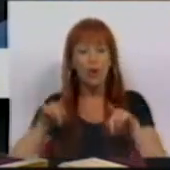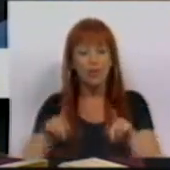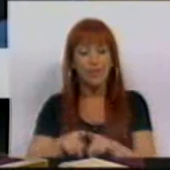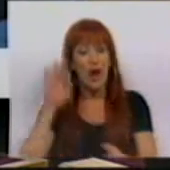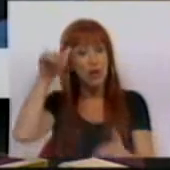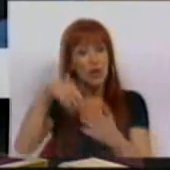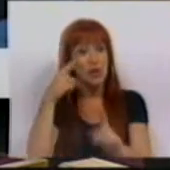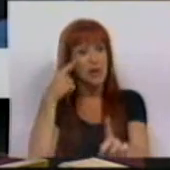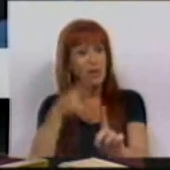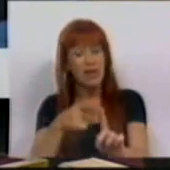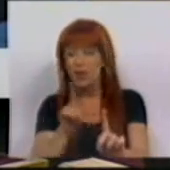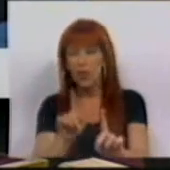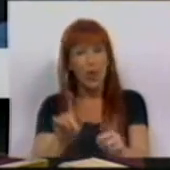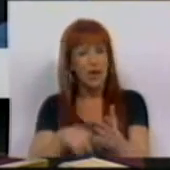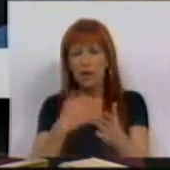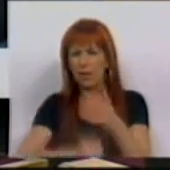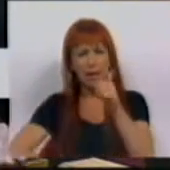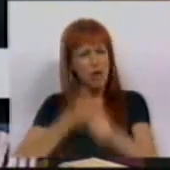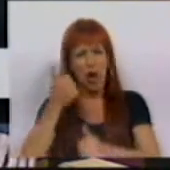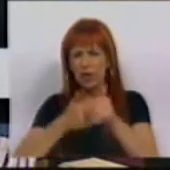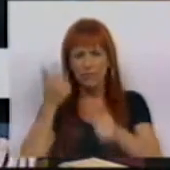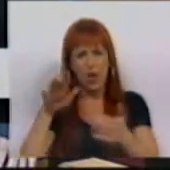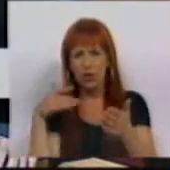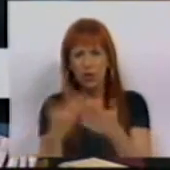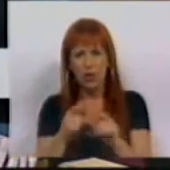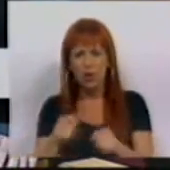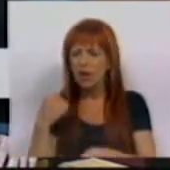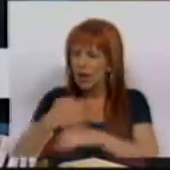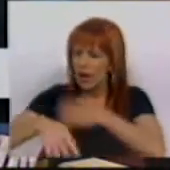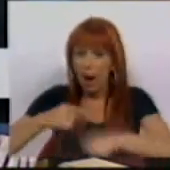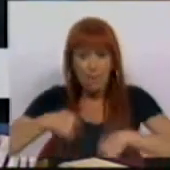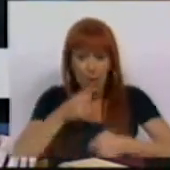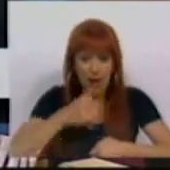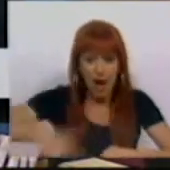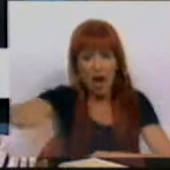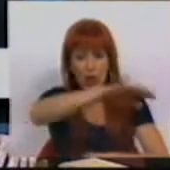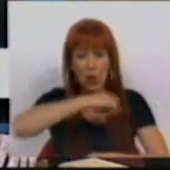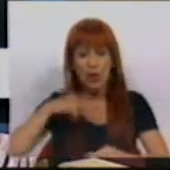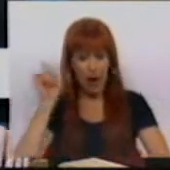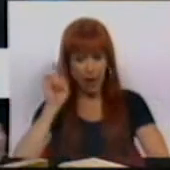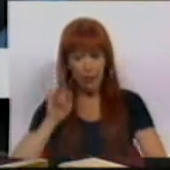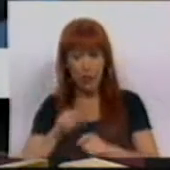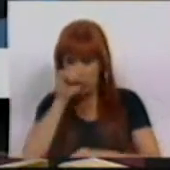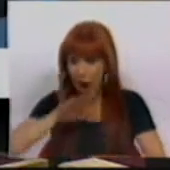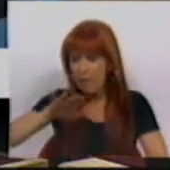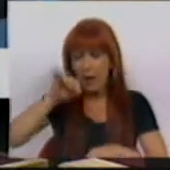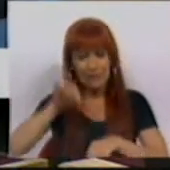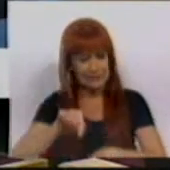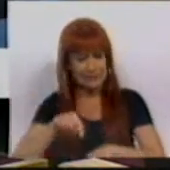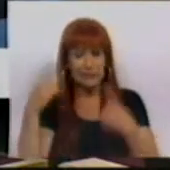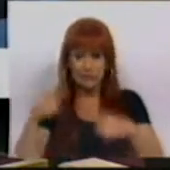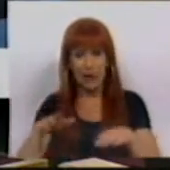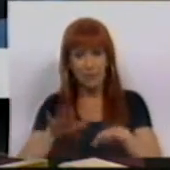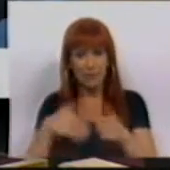soluções visadas não tenham sido sempre as mais consentâneas com a dinâmica da própria Lagoa e com a importância ambiental que a mesma